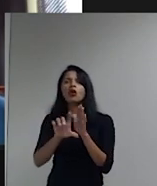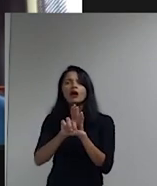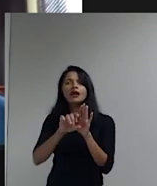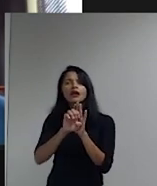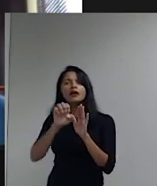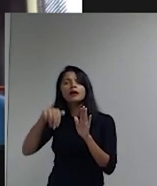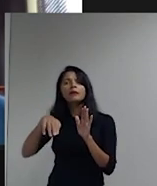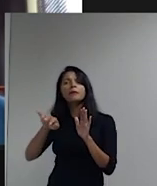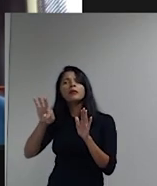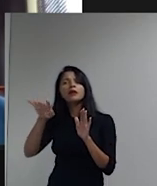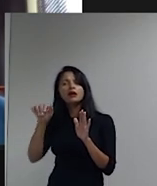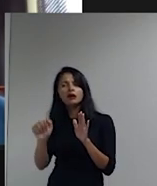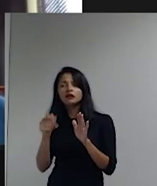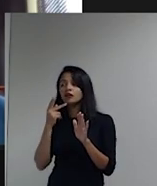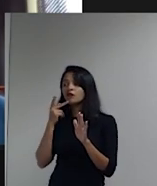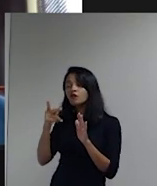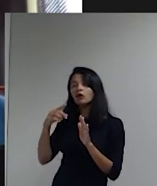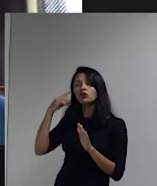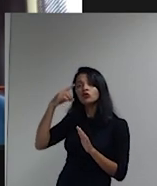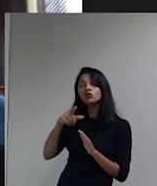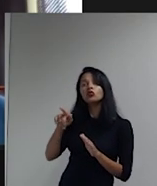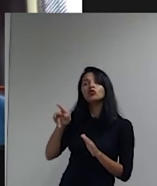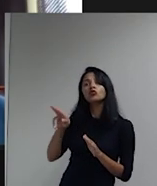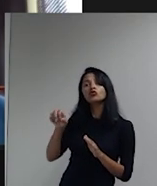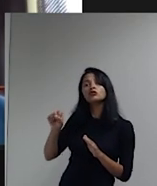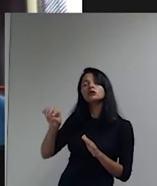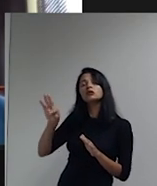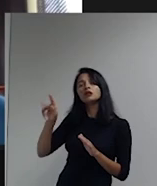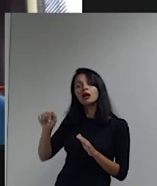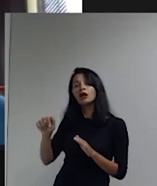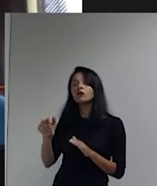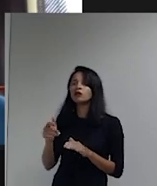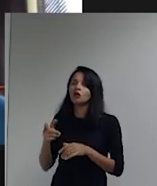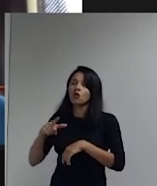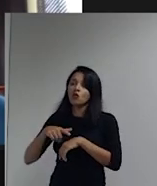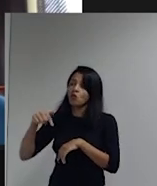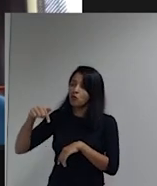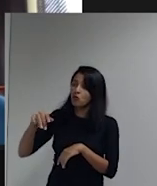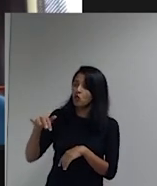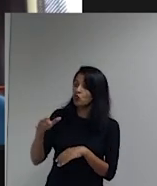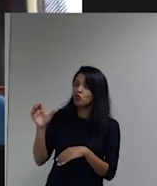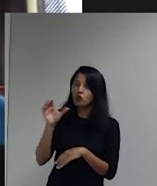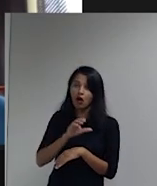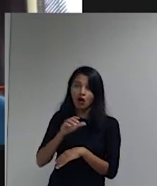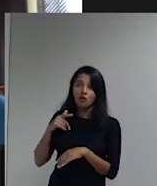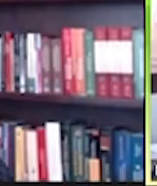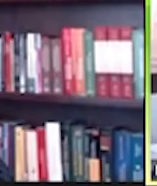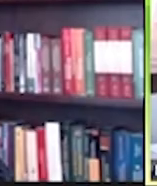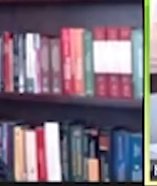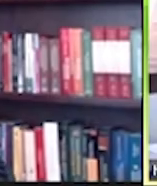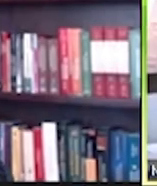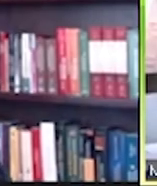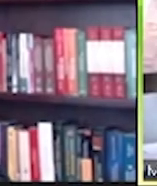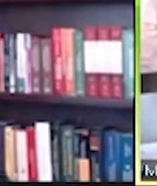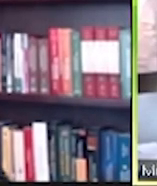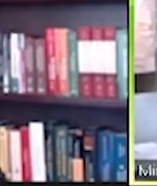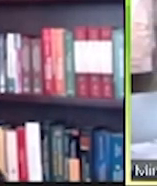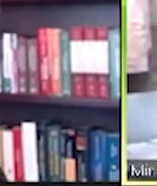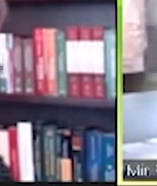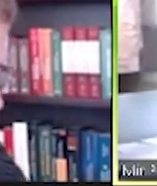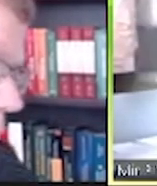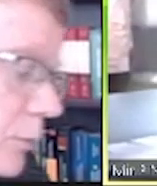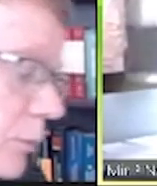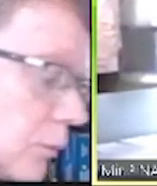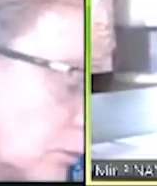e Como regra a declaração da inconstitucionalidade produz efeitos retroativos contudo